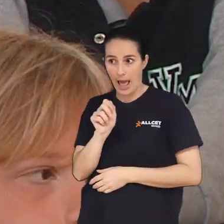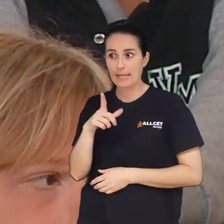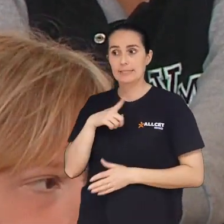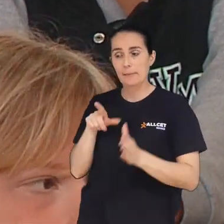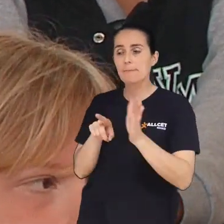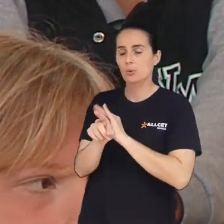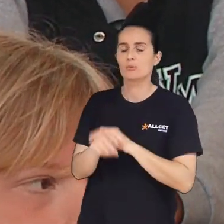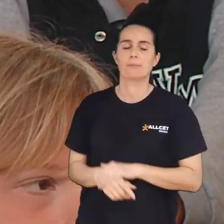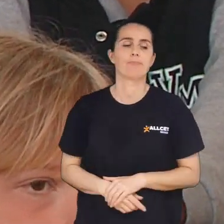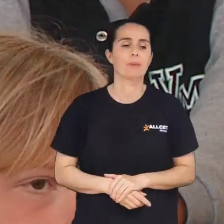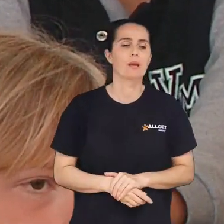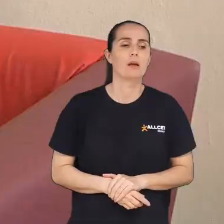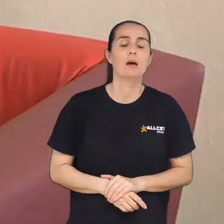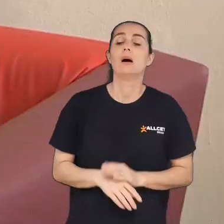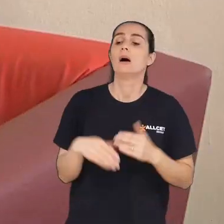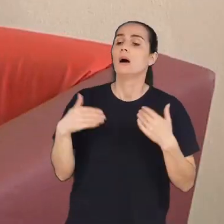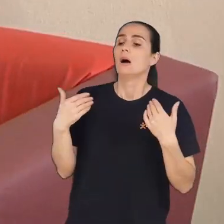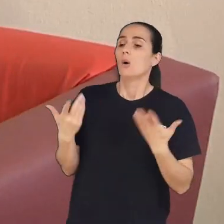maiores desafios enquanto vereador?